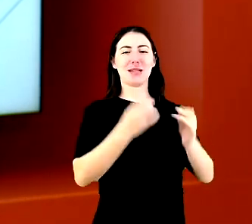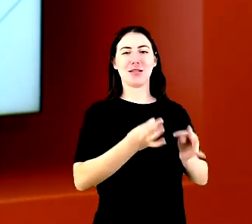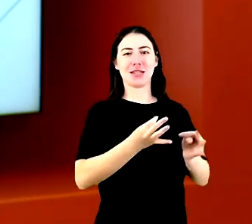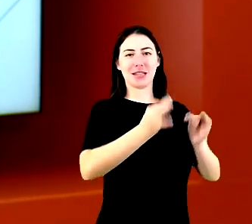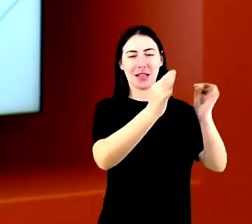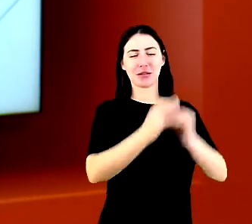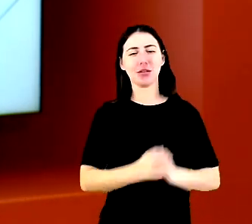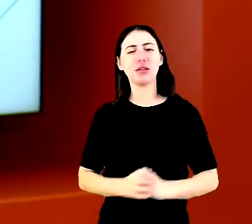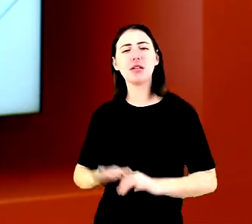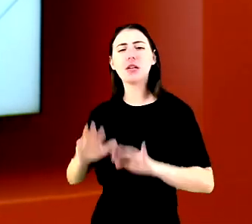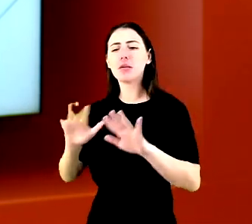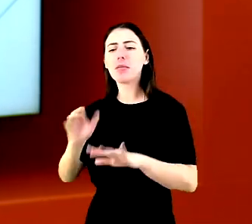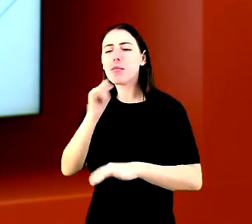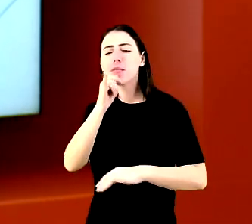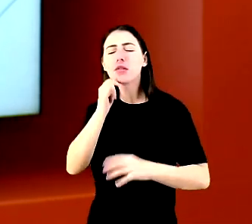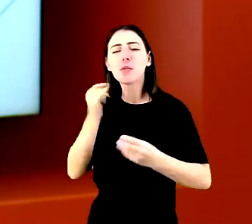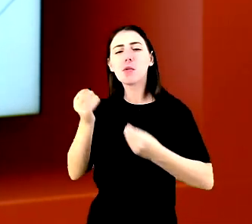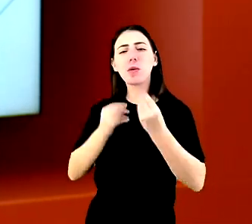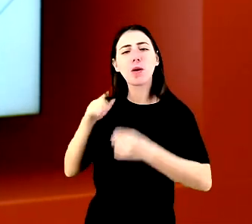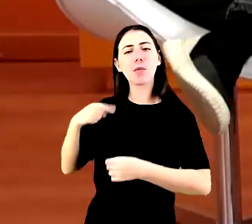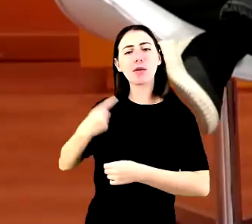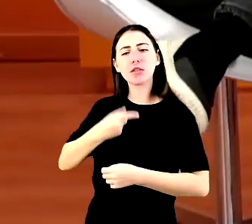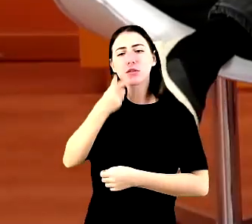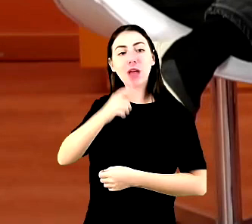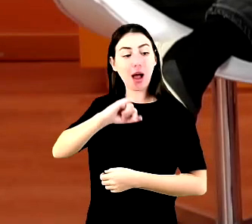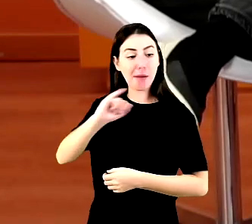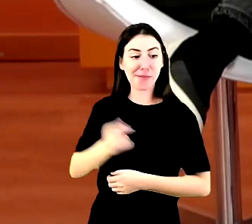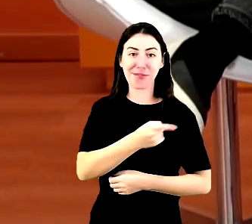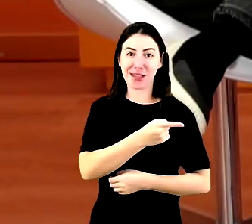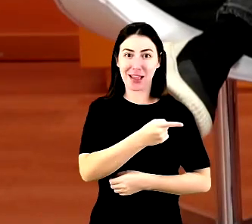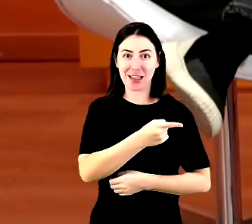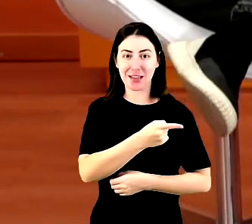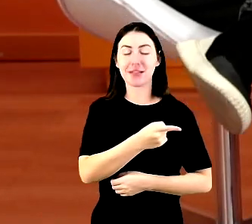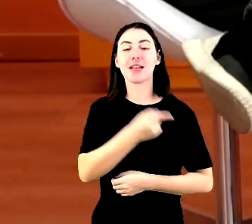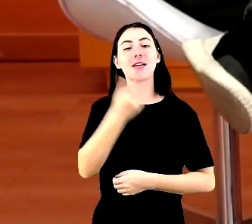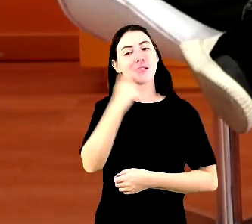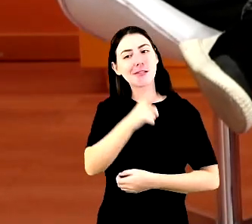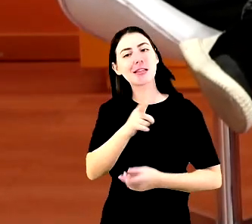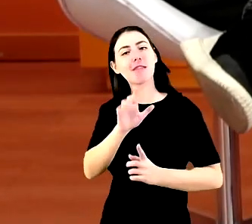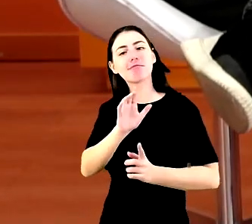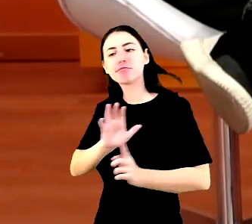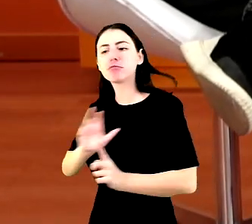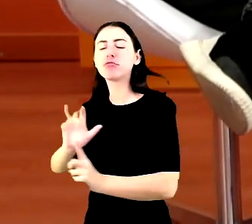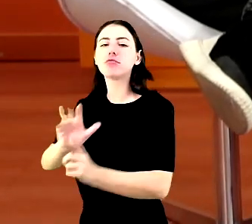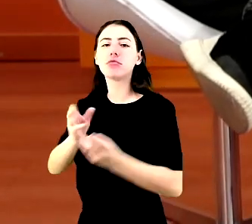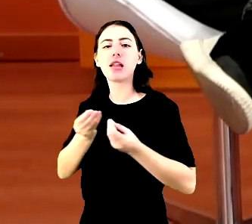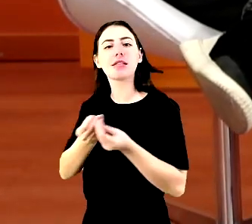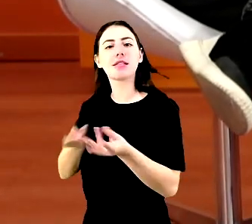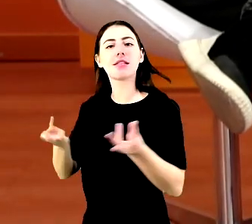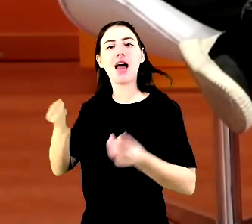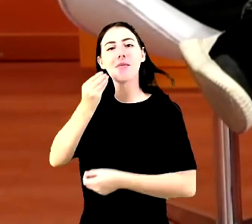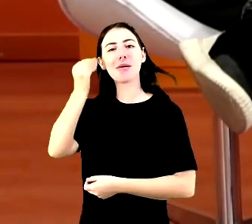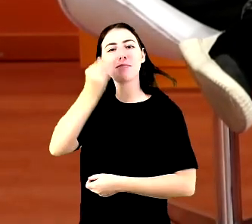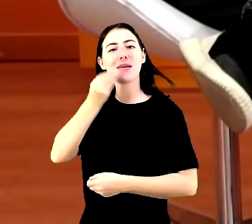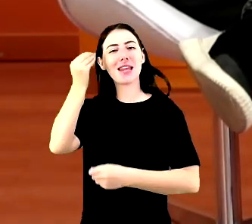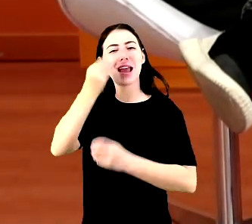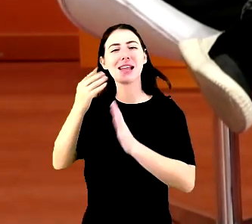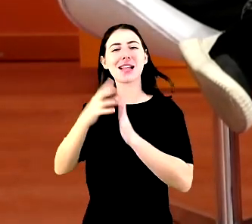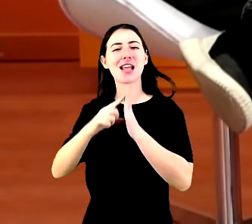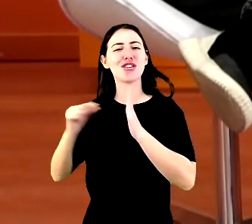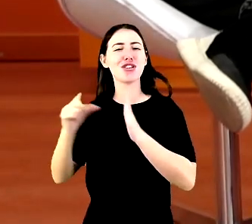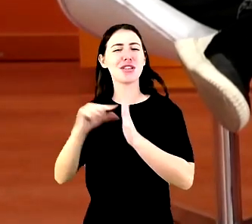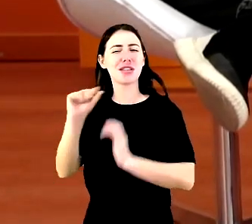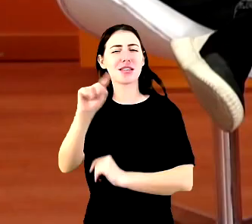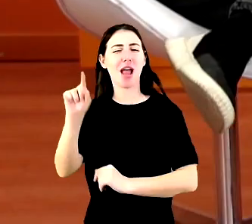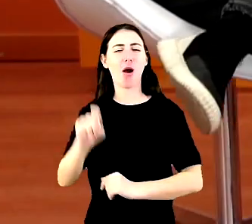teu cliente, essa experiência digital? A experiência digital ela ajuda você a ganhar escalabilidade e otimizar os